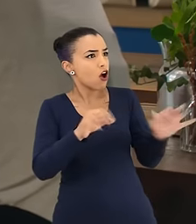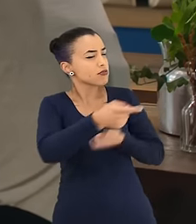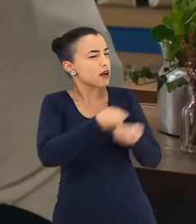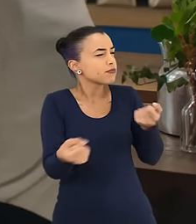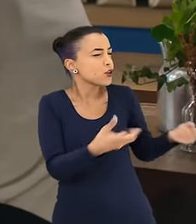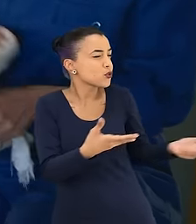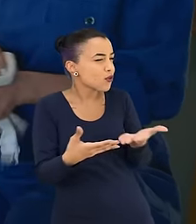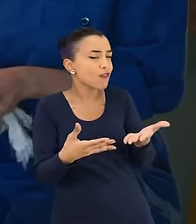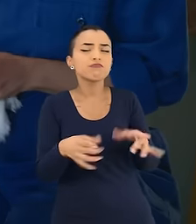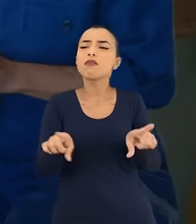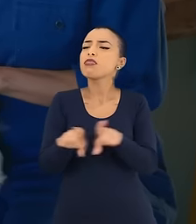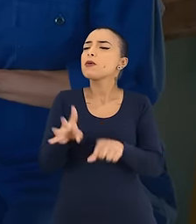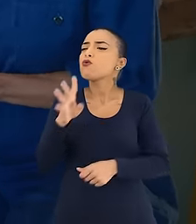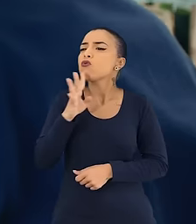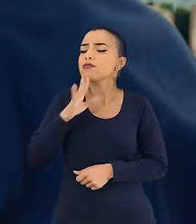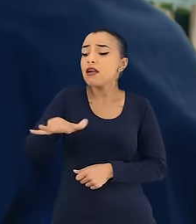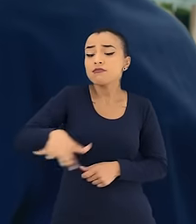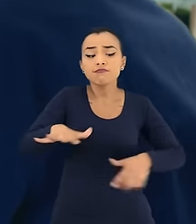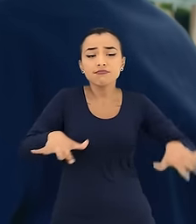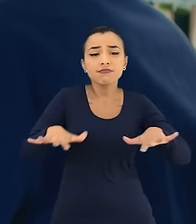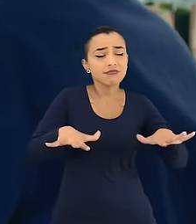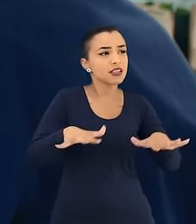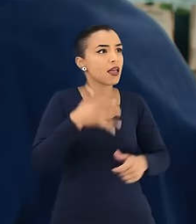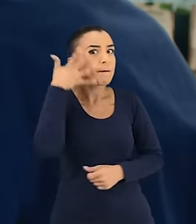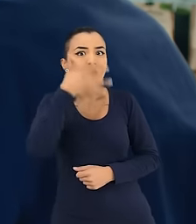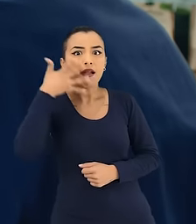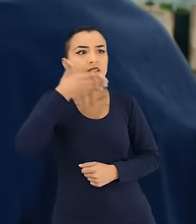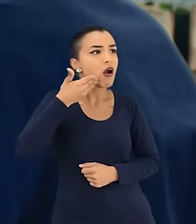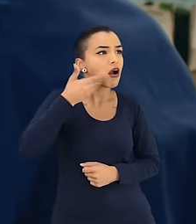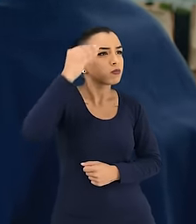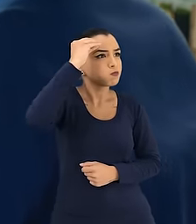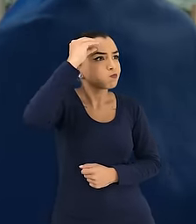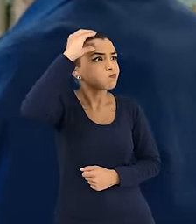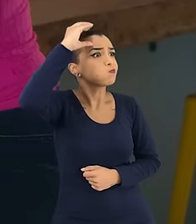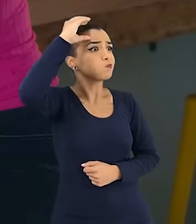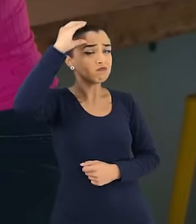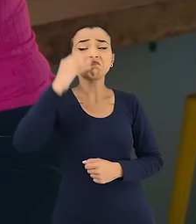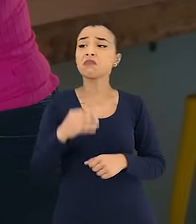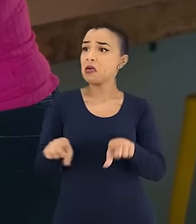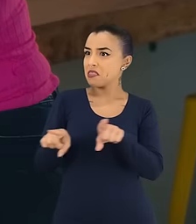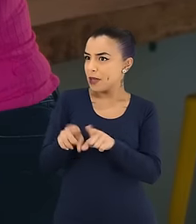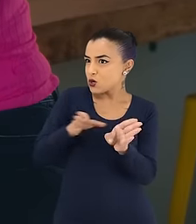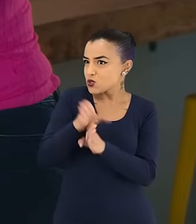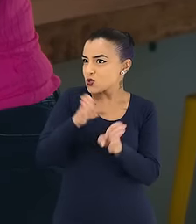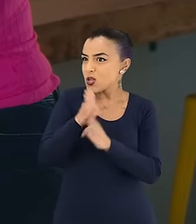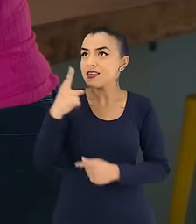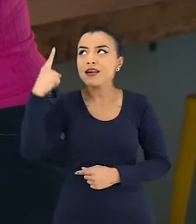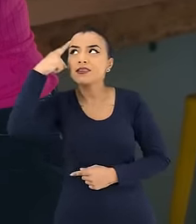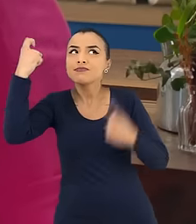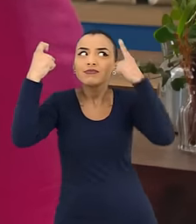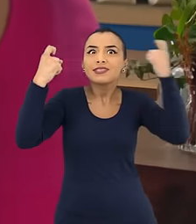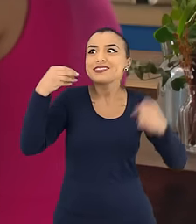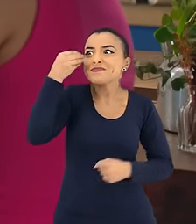para gerar negócios. E conhecer as tendências de mercado. E as palestras trazem muito conhecimento para gente. Tem também consultorias,